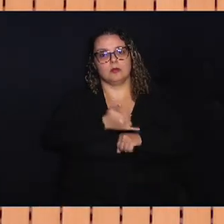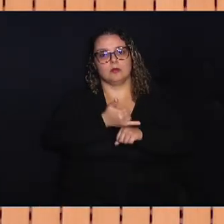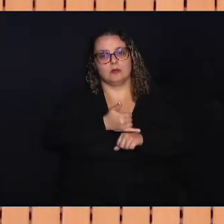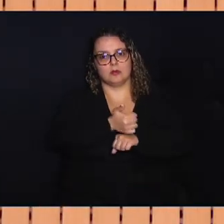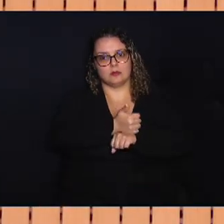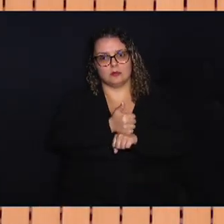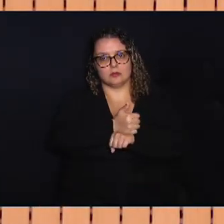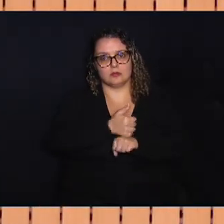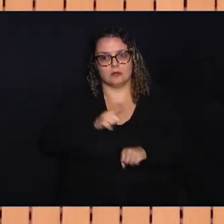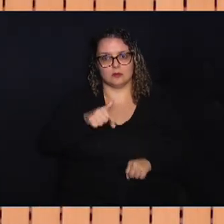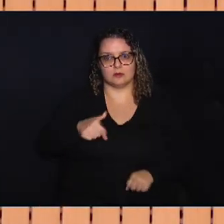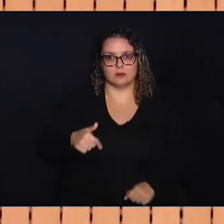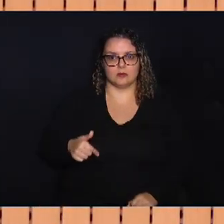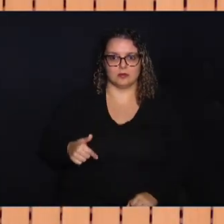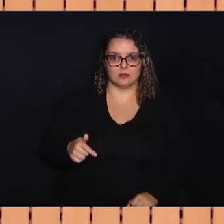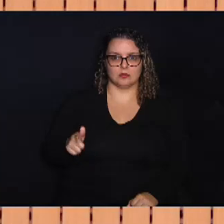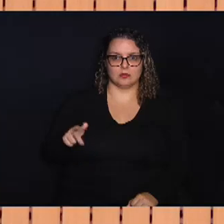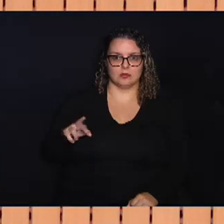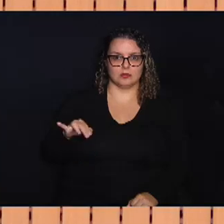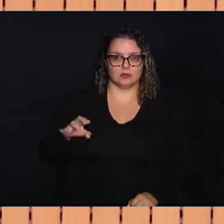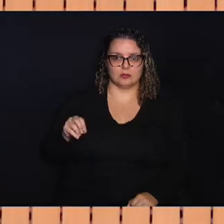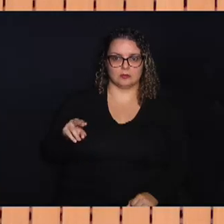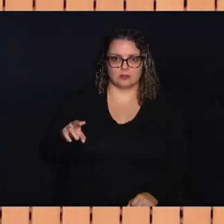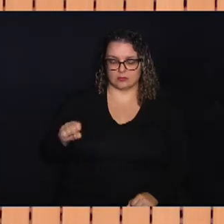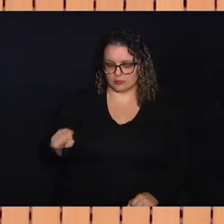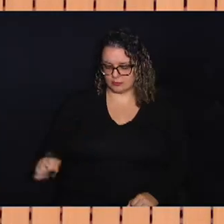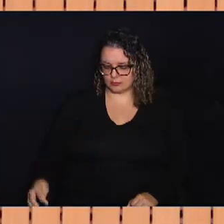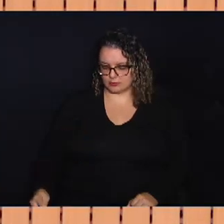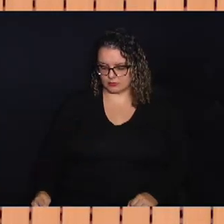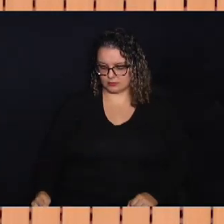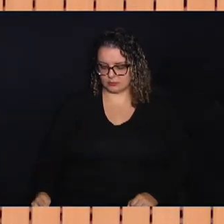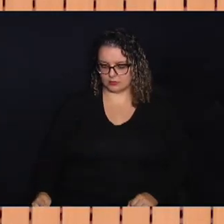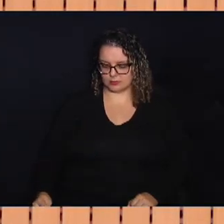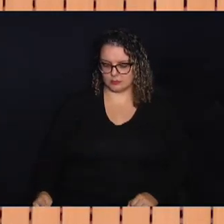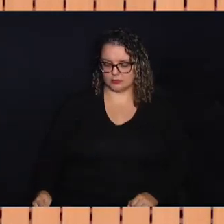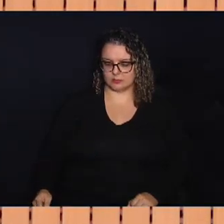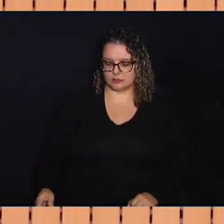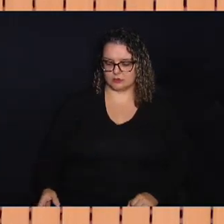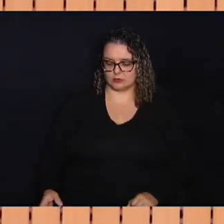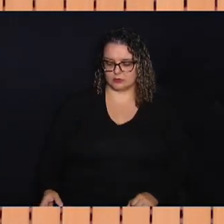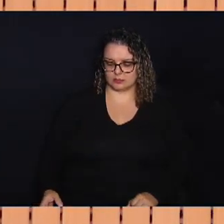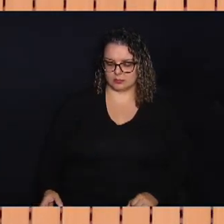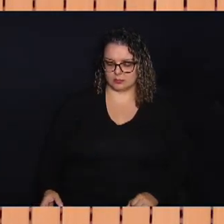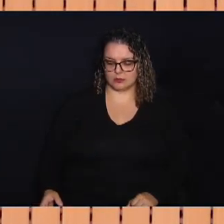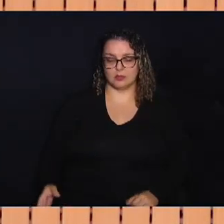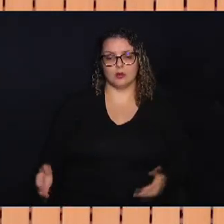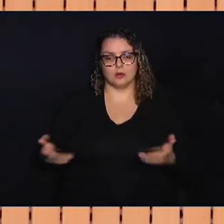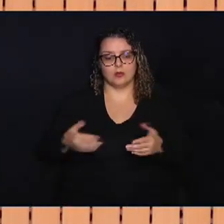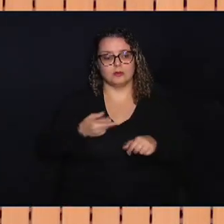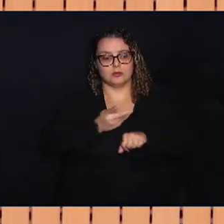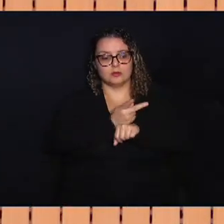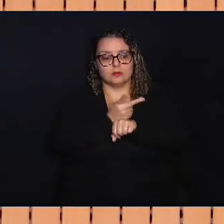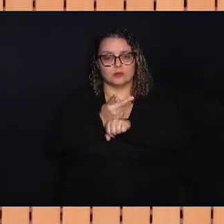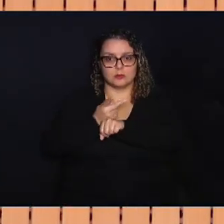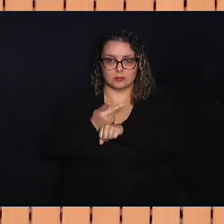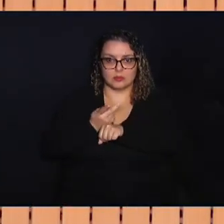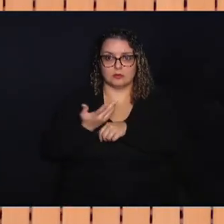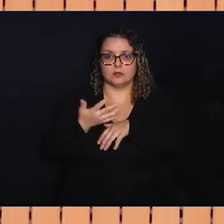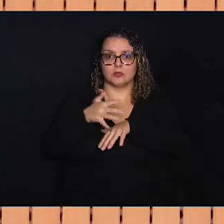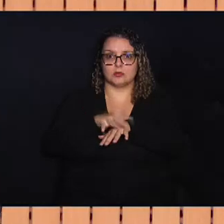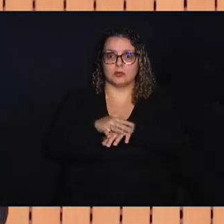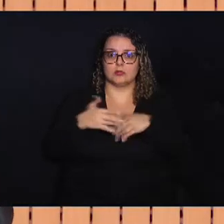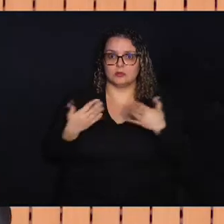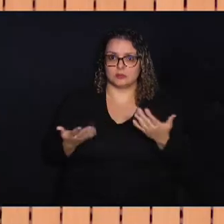eram griots também. Então, a forma de transferir esse conhecimento. Hoje a gente tem procurado introduzir,